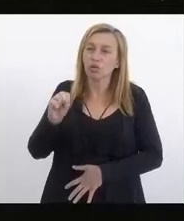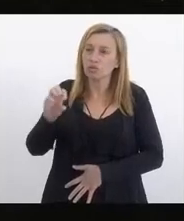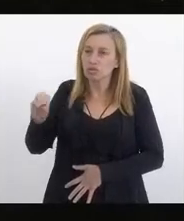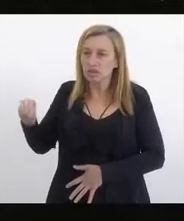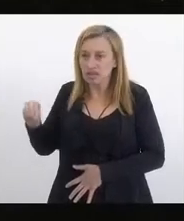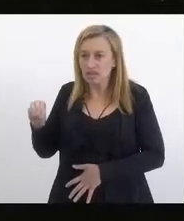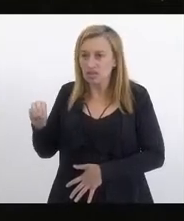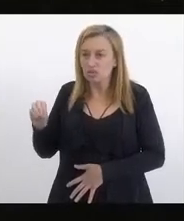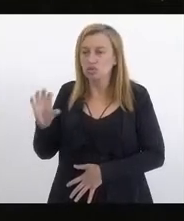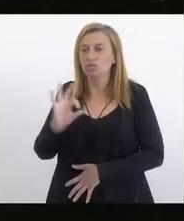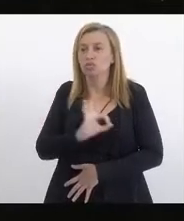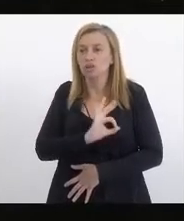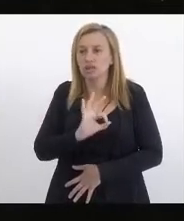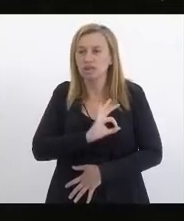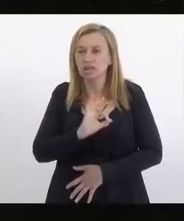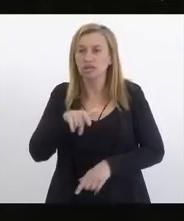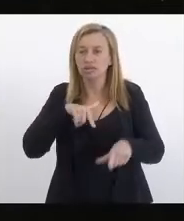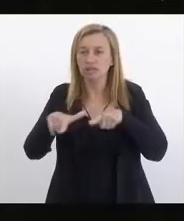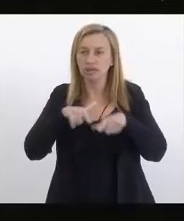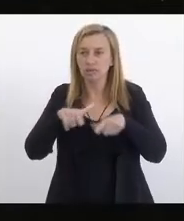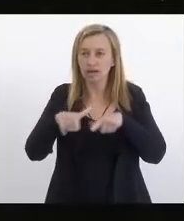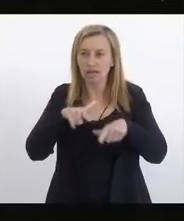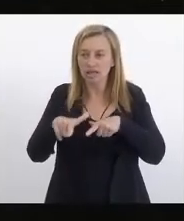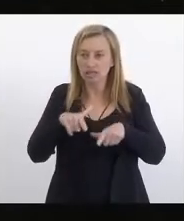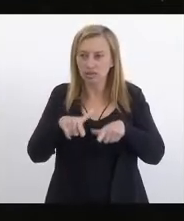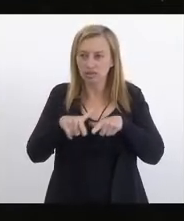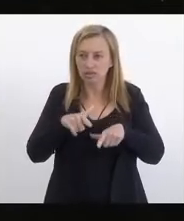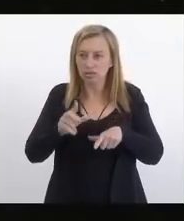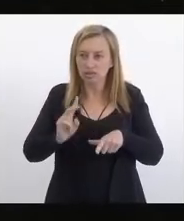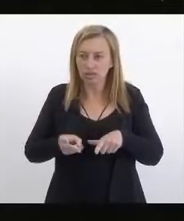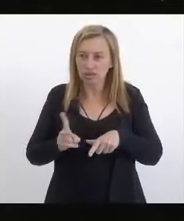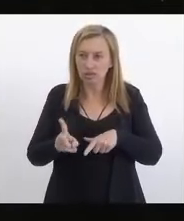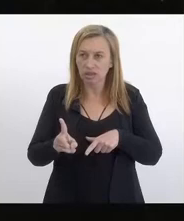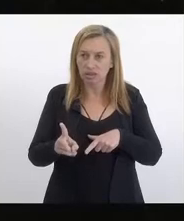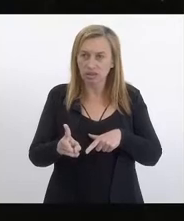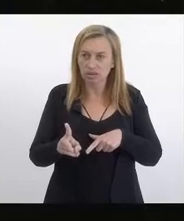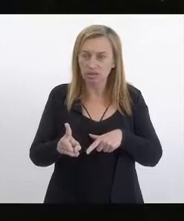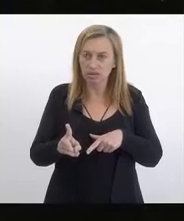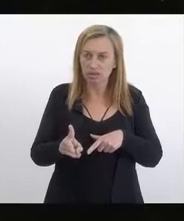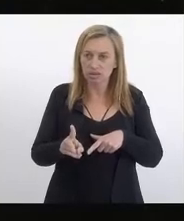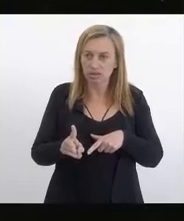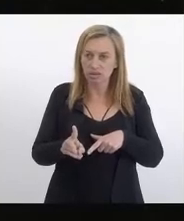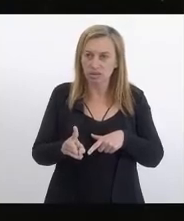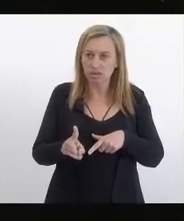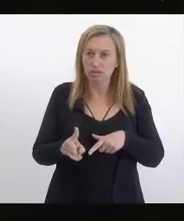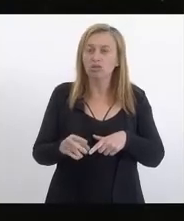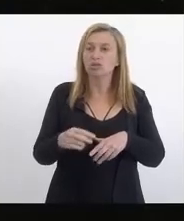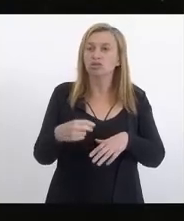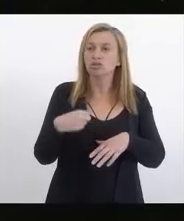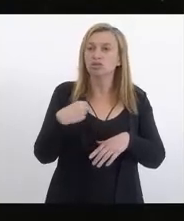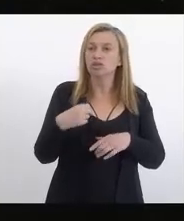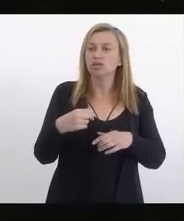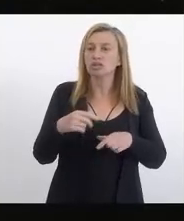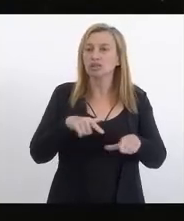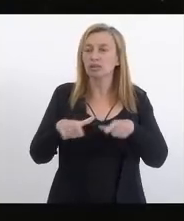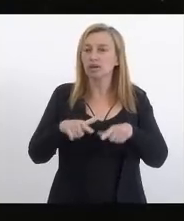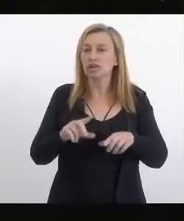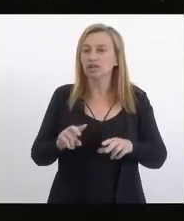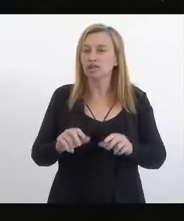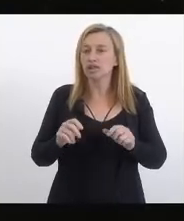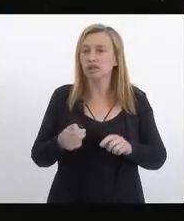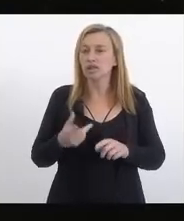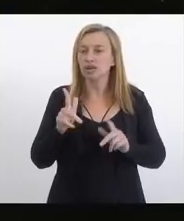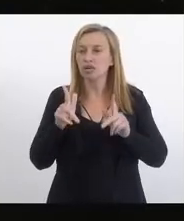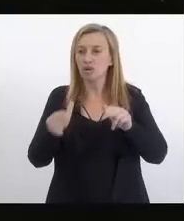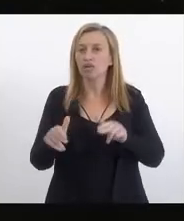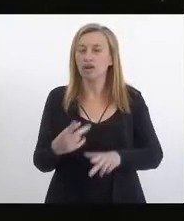800 policiais trabalhando internamente, praticamente o efetivo de 2 batalhões. Então, eu